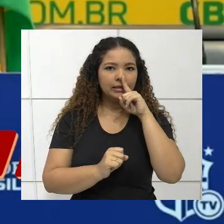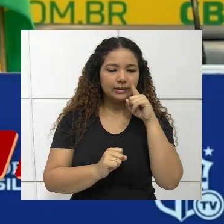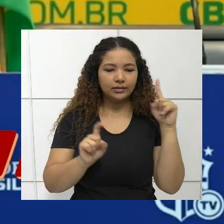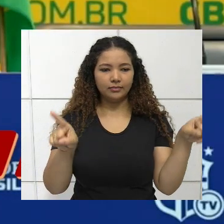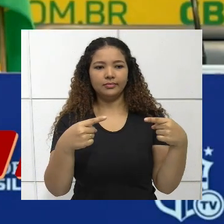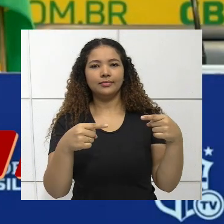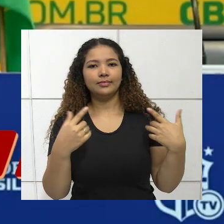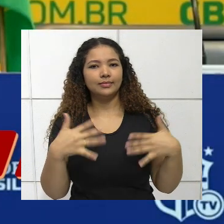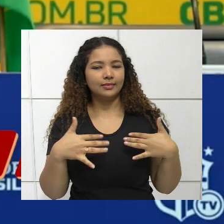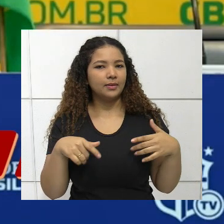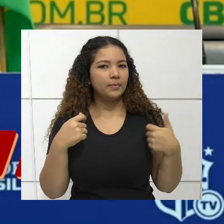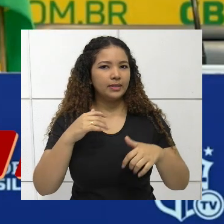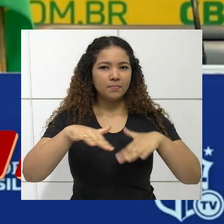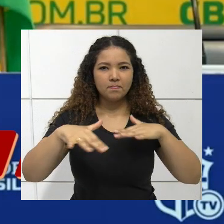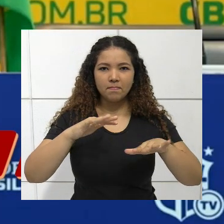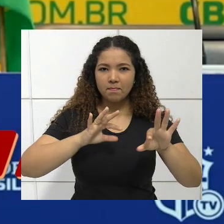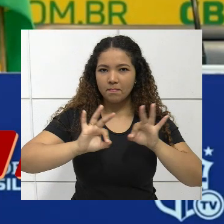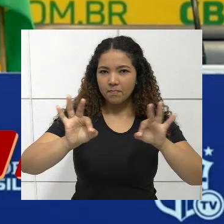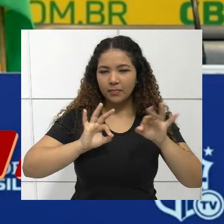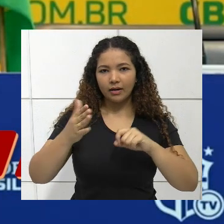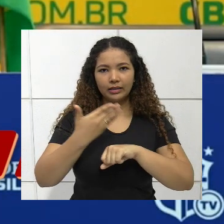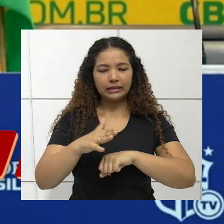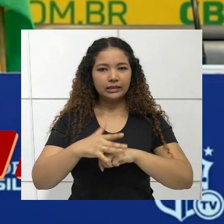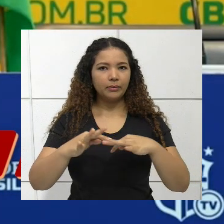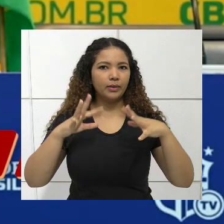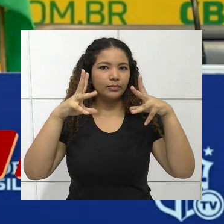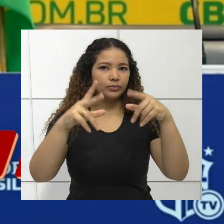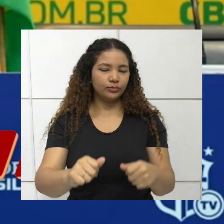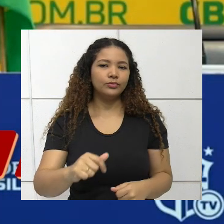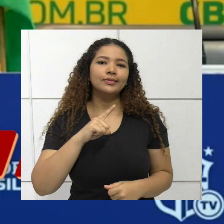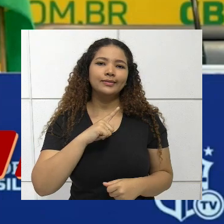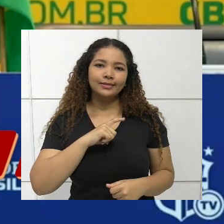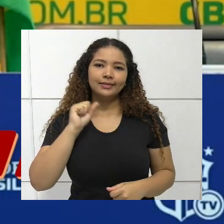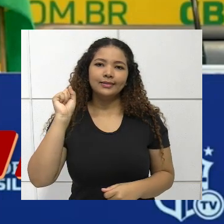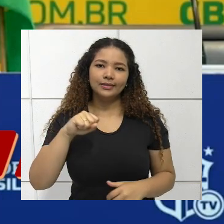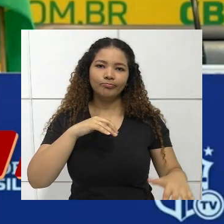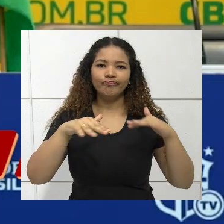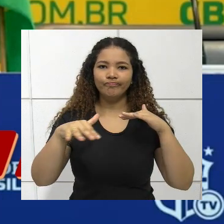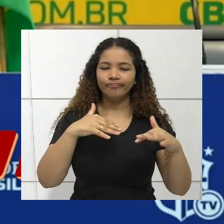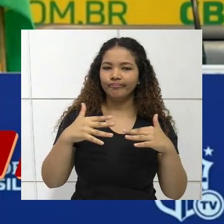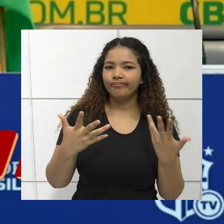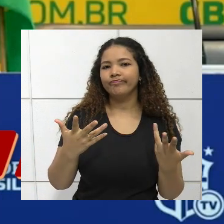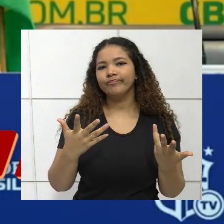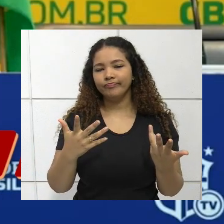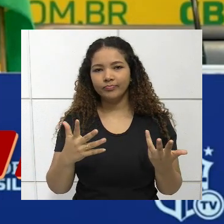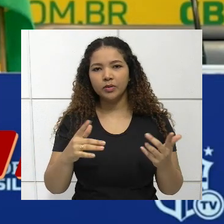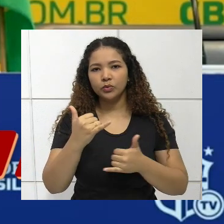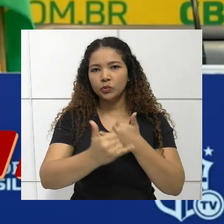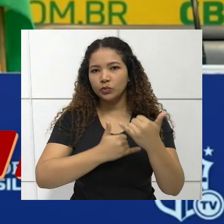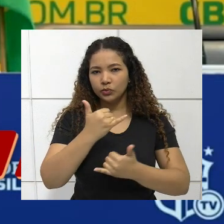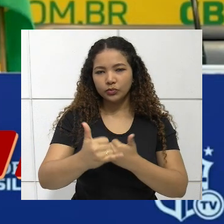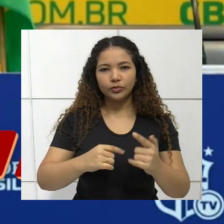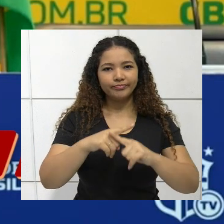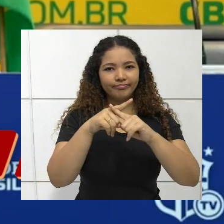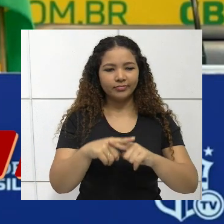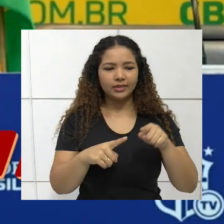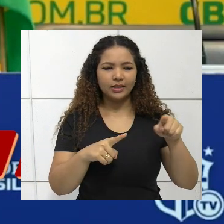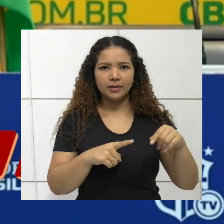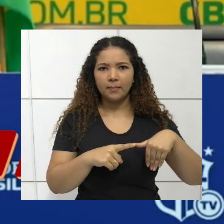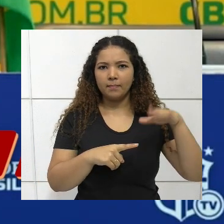tem que estar preparado para todos os cenários. Existe uma tendência do Uruguai, até pela maneira como o seu treinador gosta que a equipe jogue, seja um pouco mais agressivo